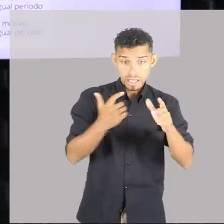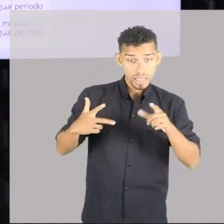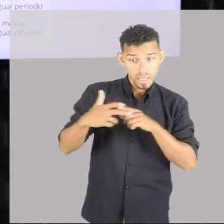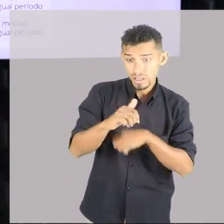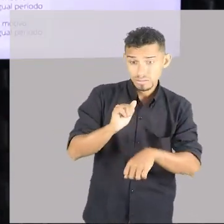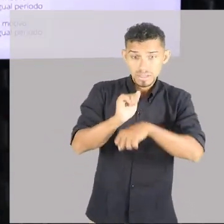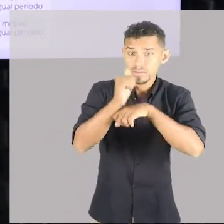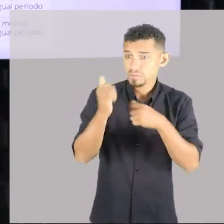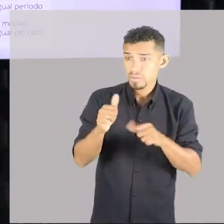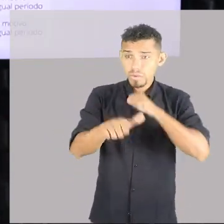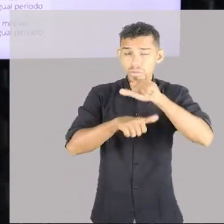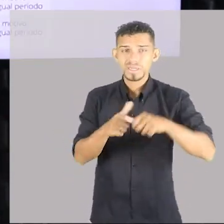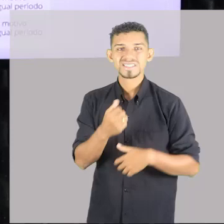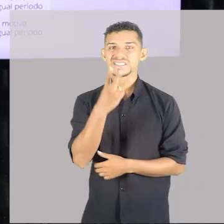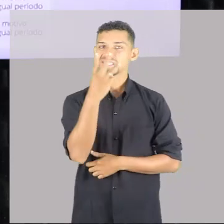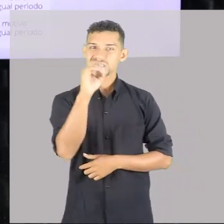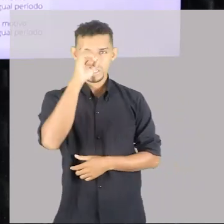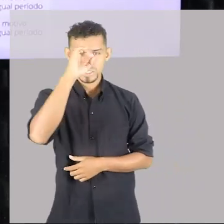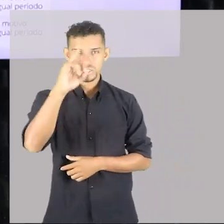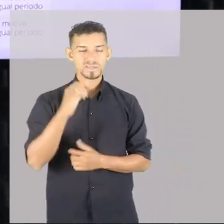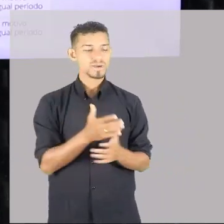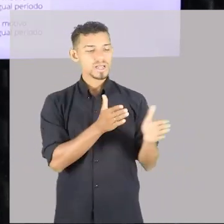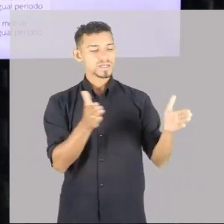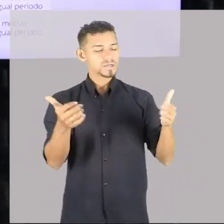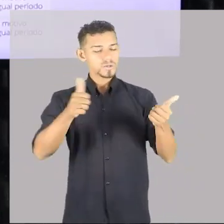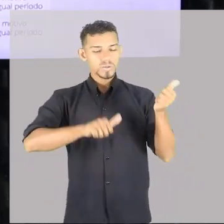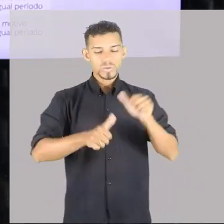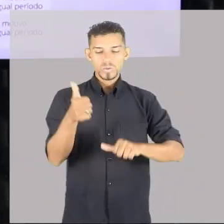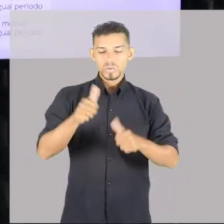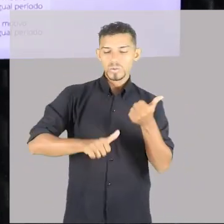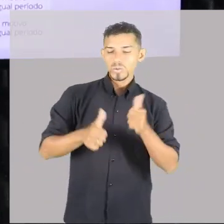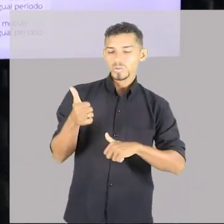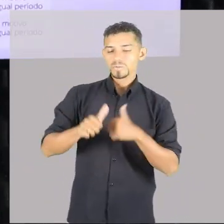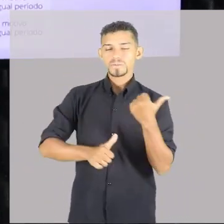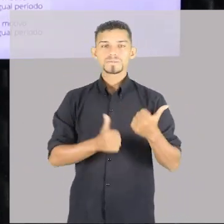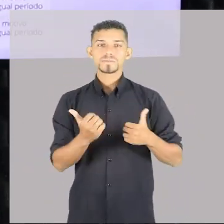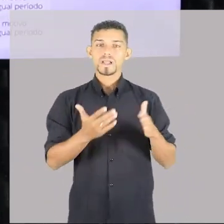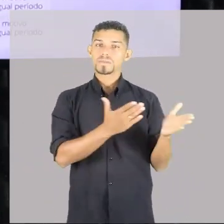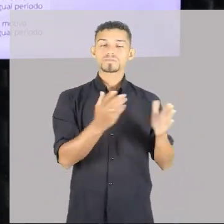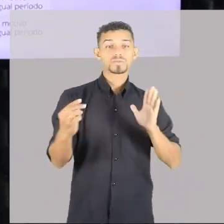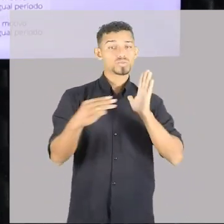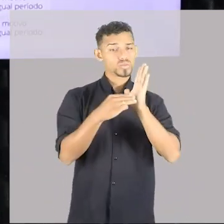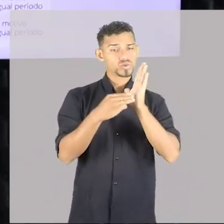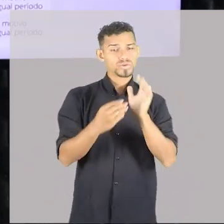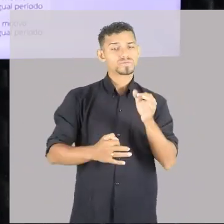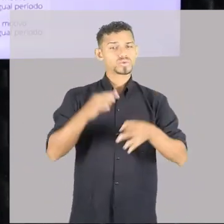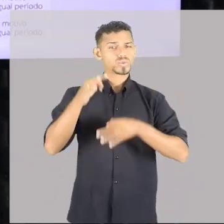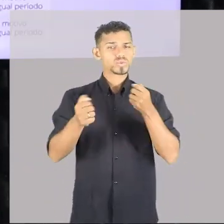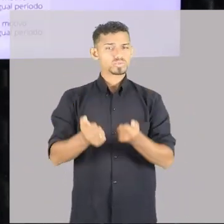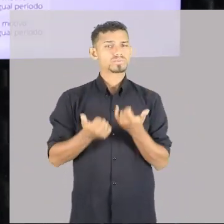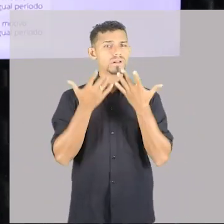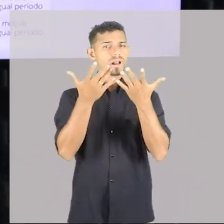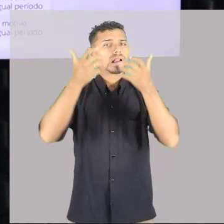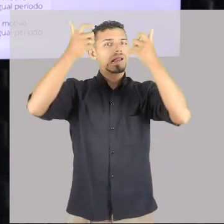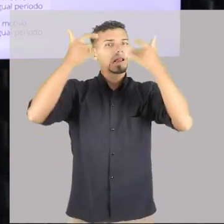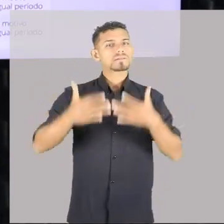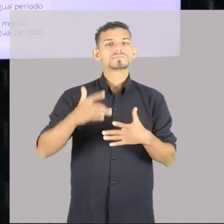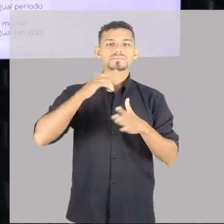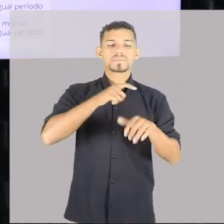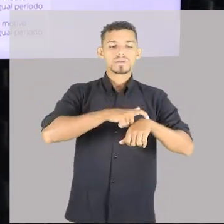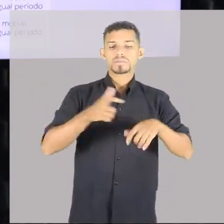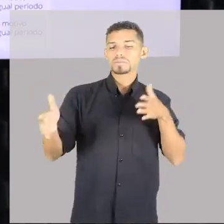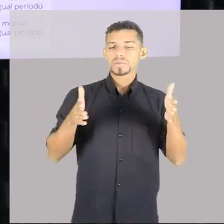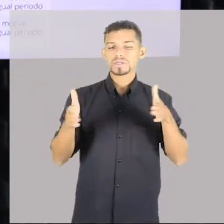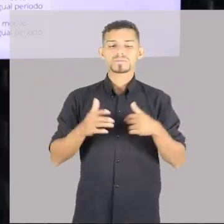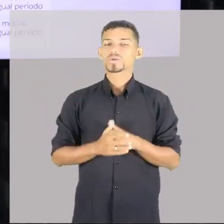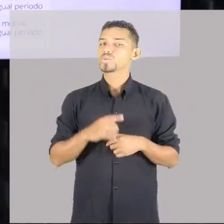para a autoridade decidir. 30 dias, logo, mediante motivo justificado, que pode ser prorrogável por igual período. Então, não conseguiu